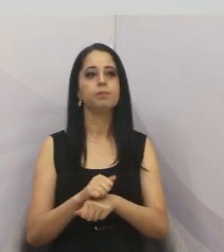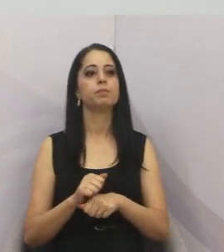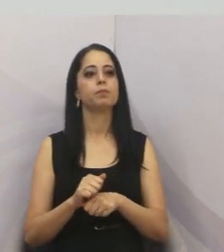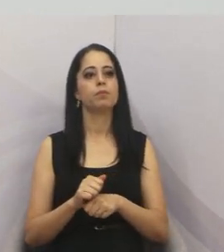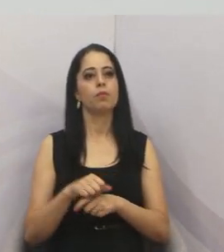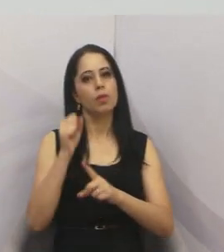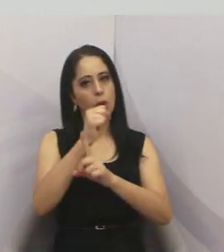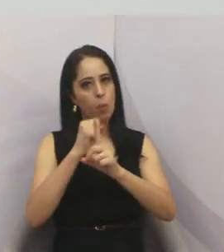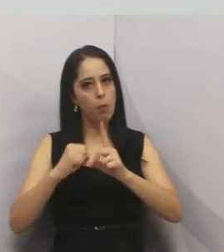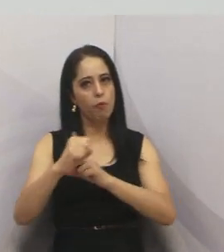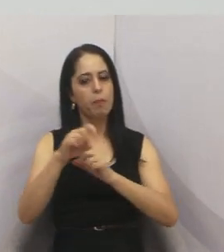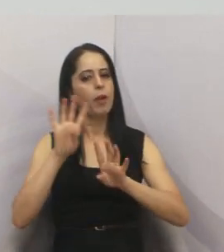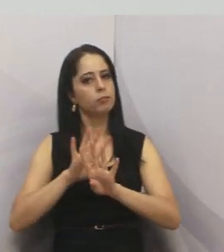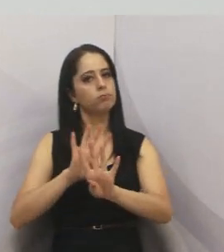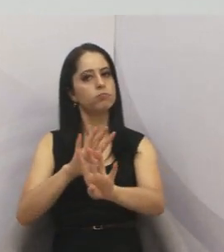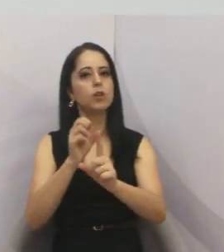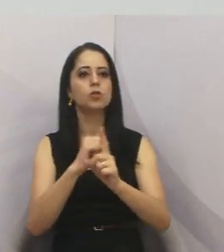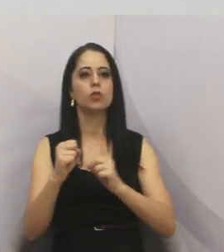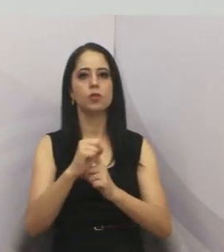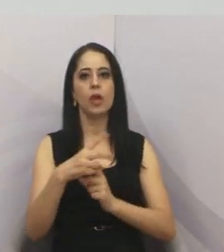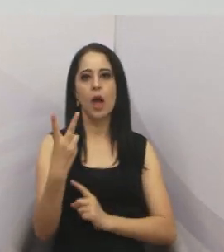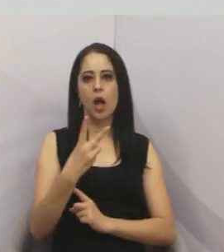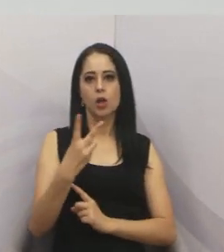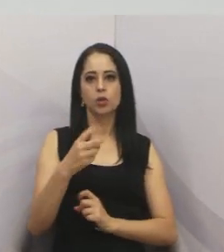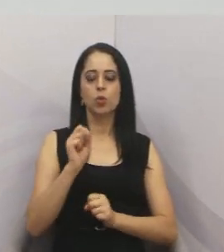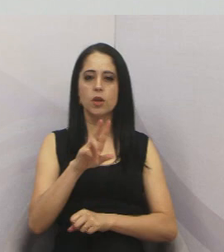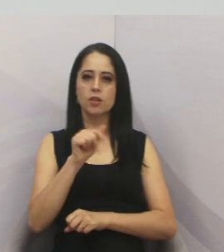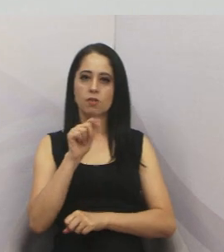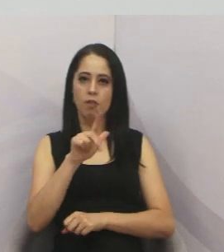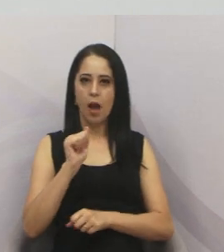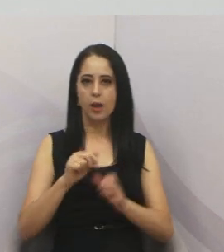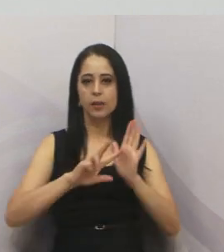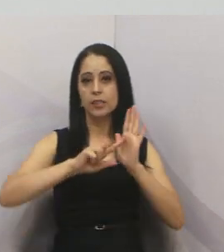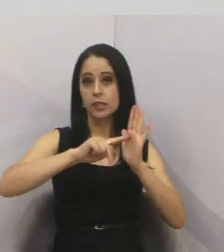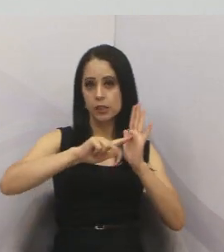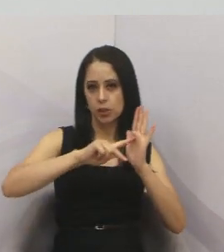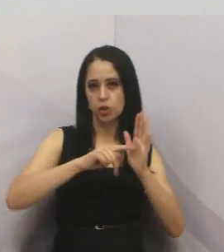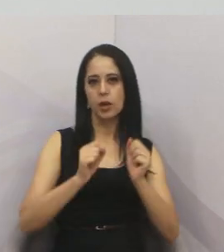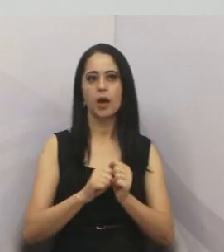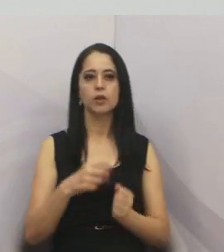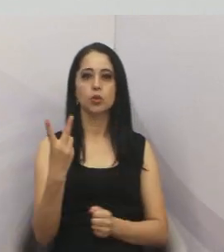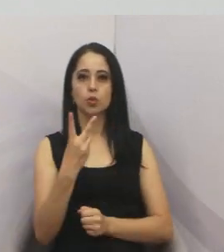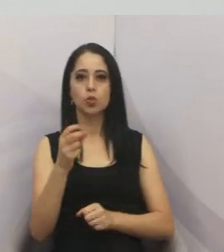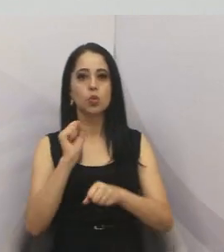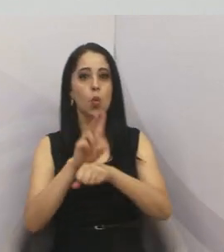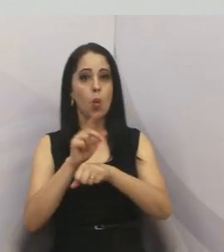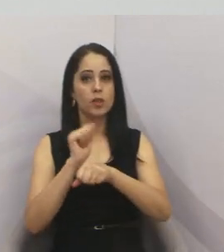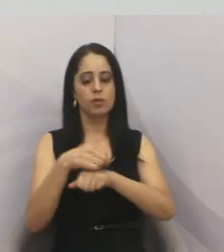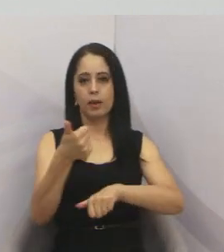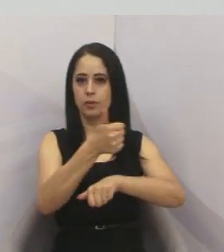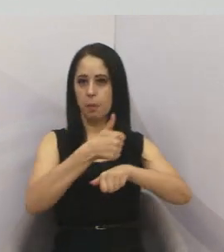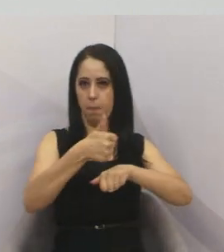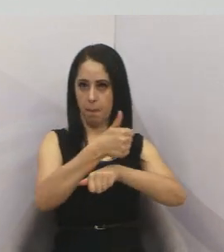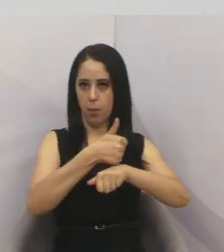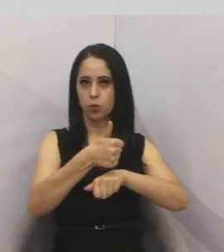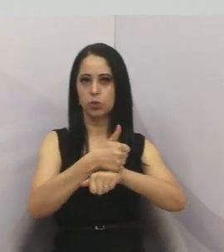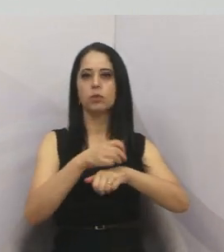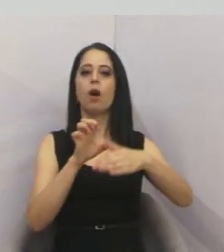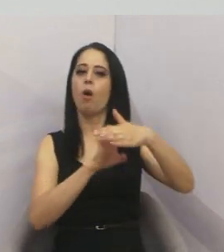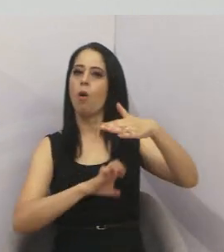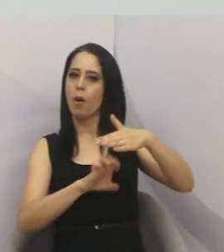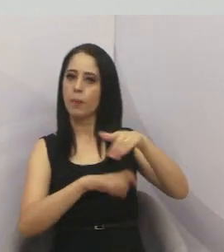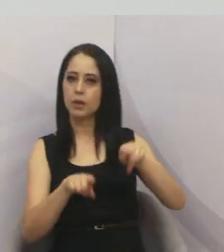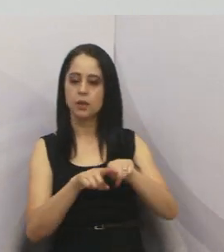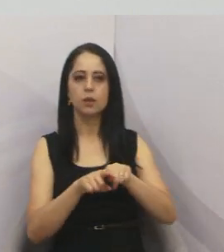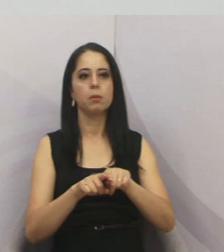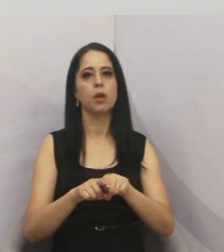sociais, 2 vagas para as entidades sindicais, 2 vagas para as entidades profissionais ou empresas,